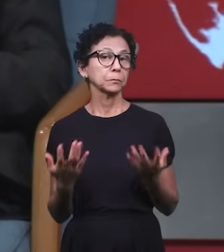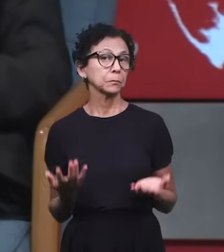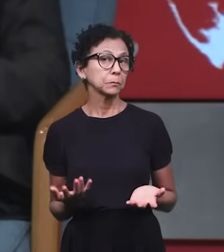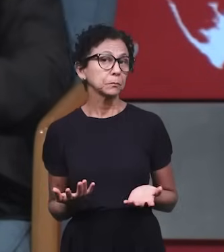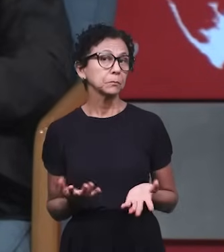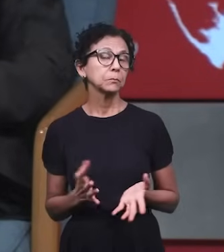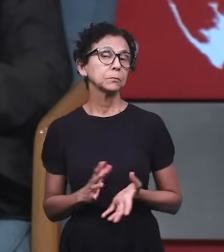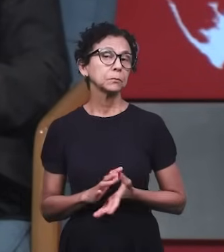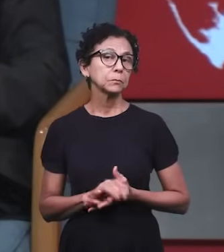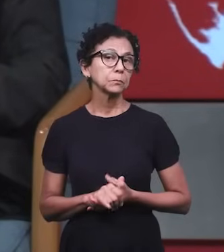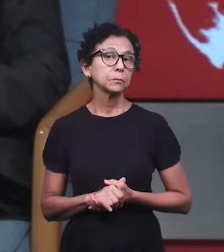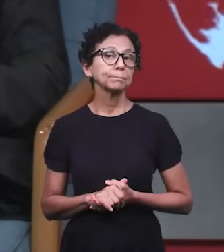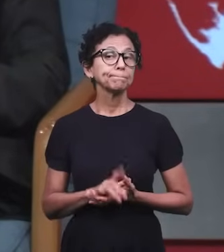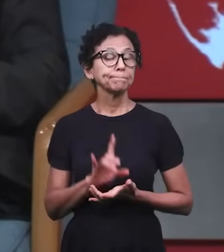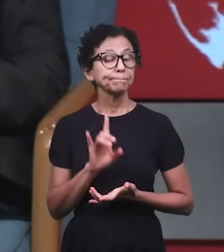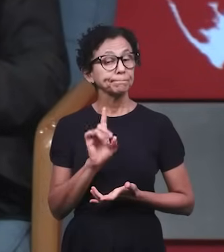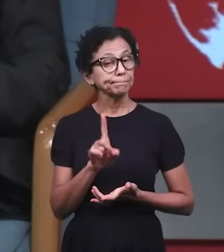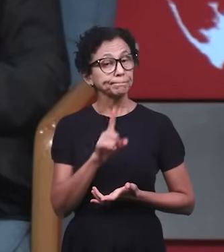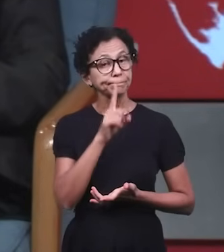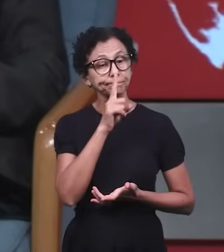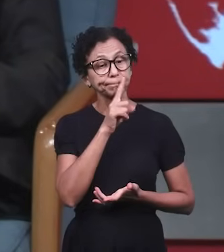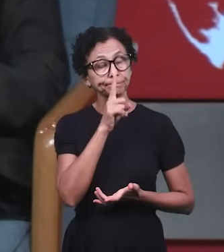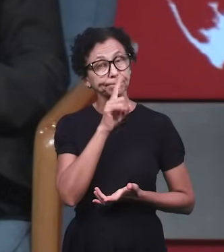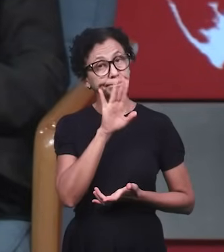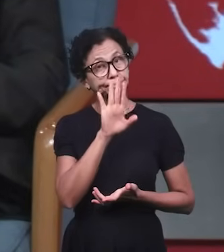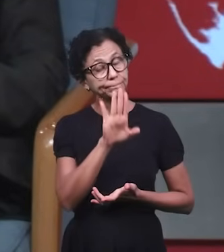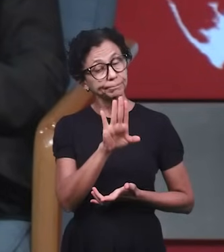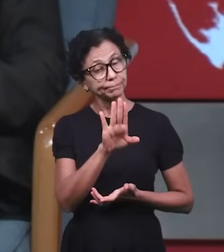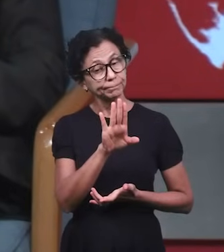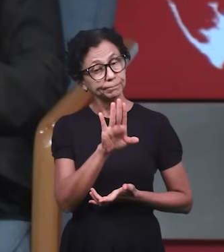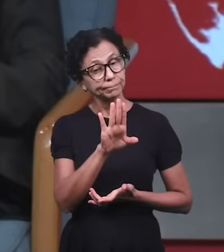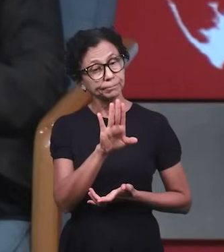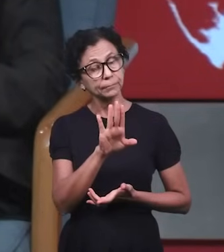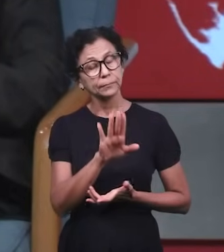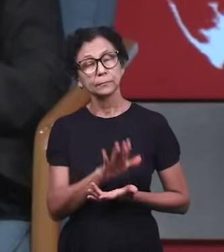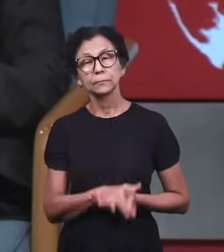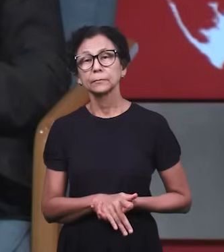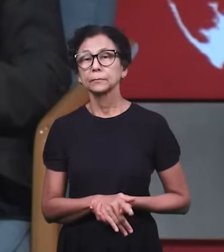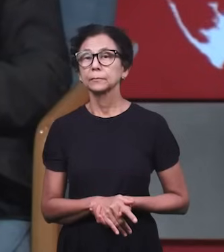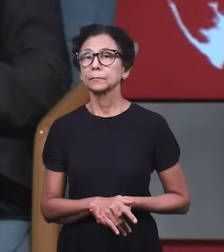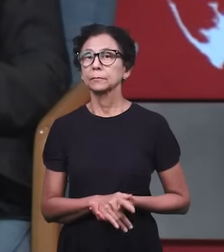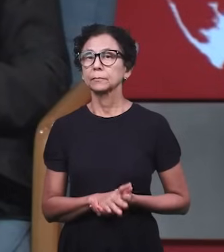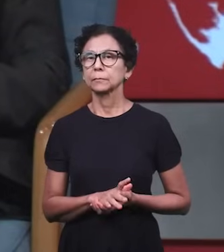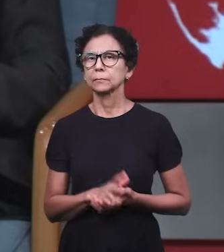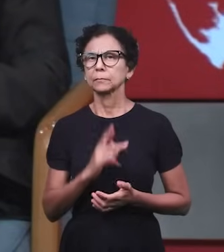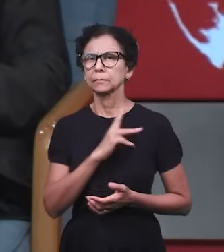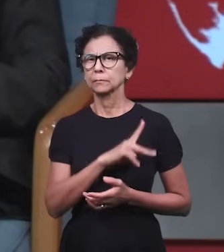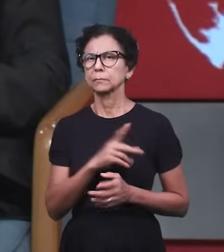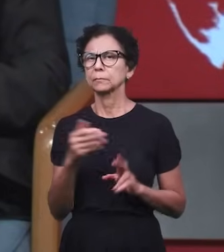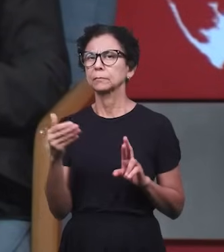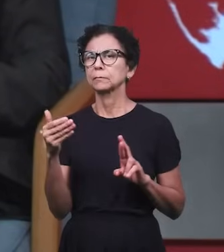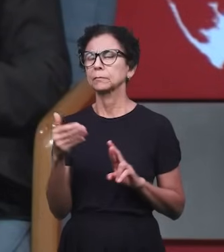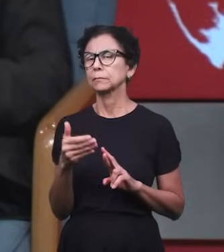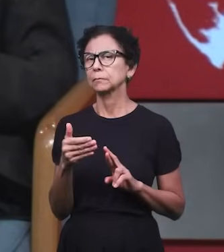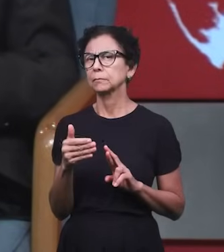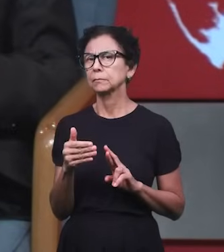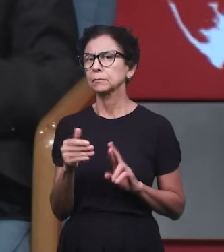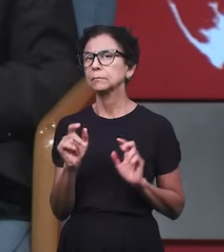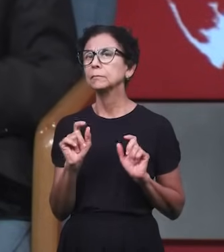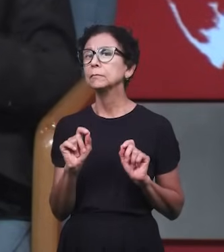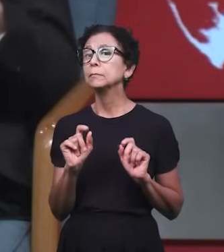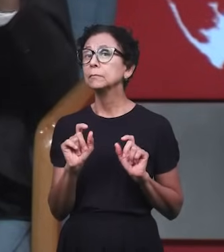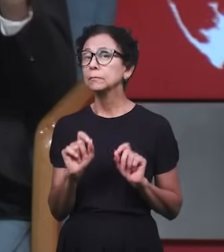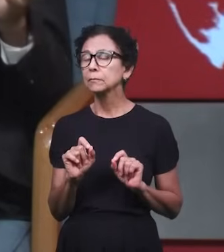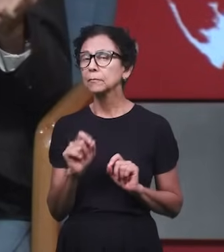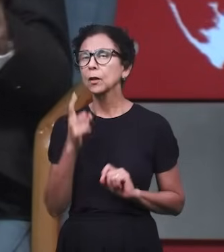No entanto, há um equívoco. Não é isso que Paulo se refere. E nós vamos ver